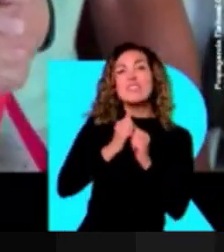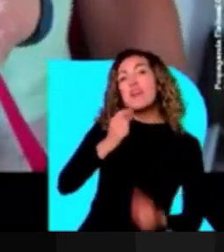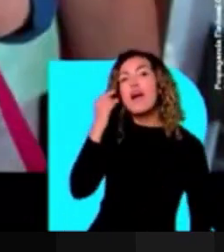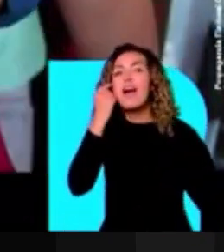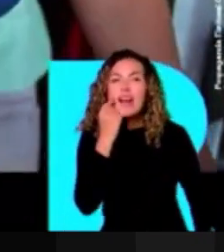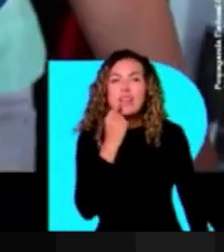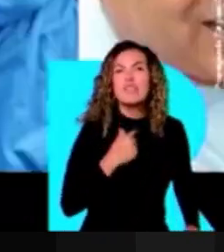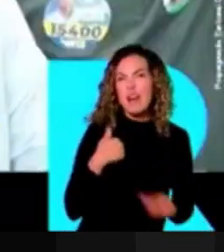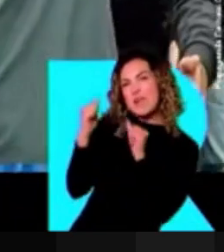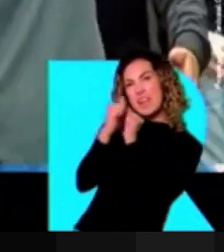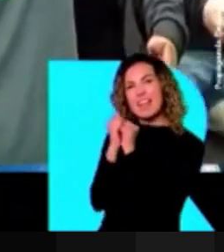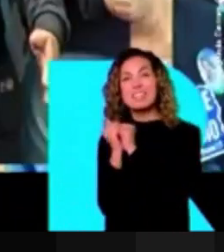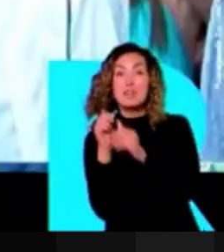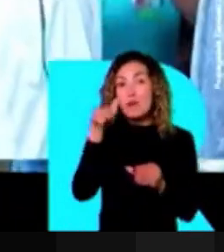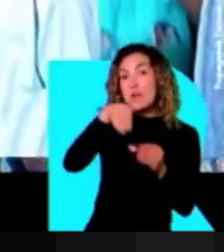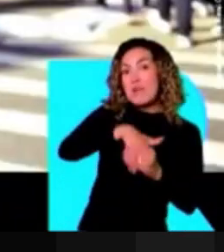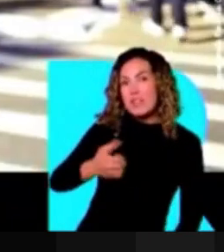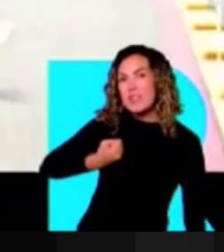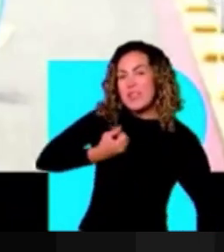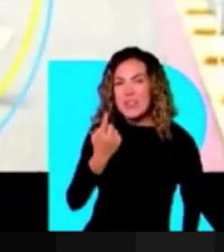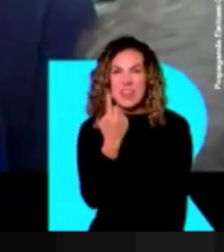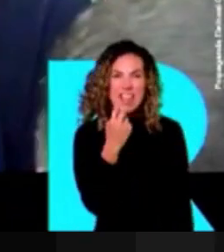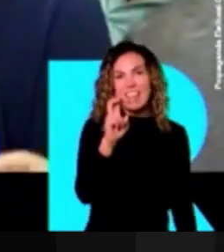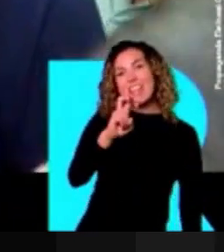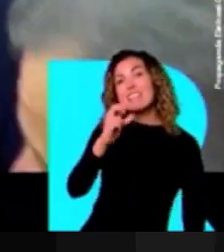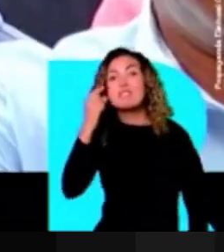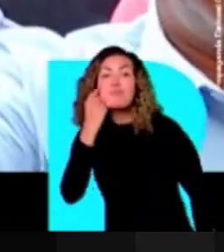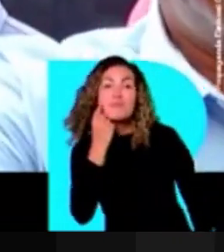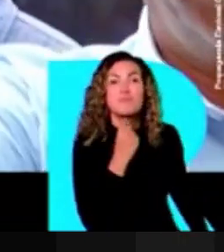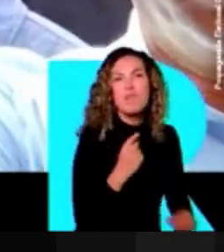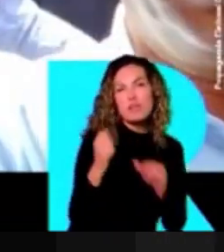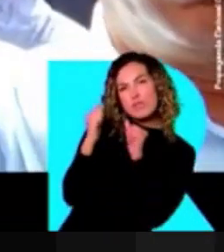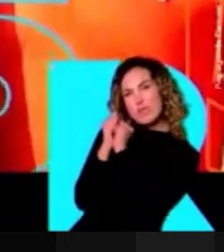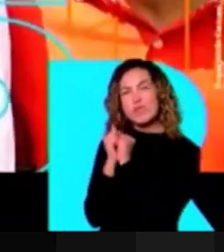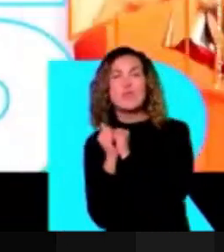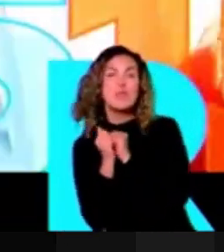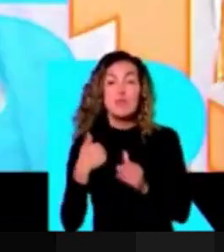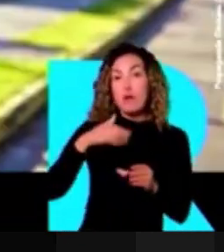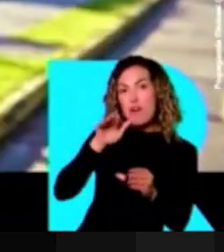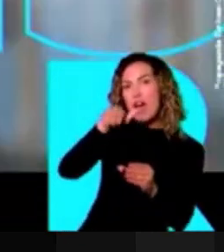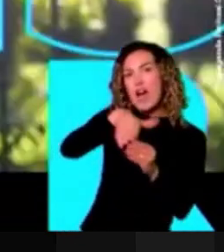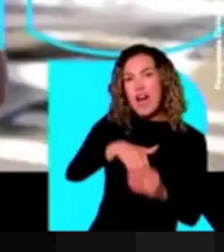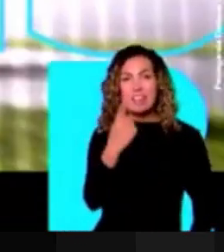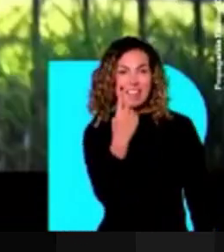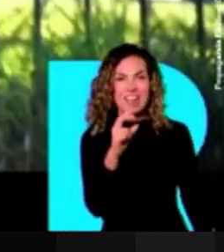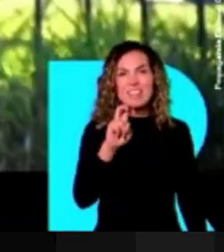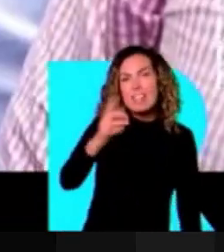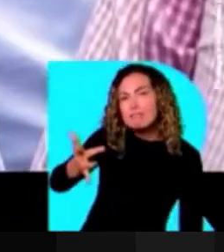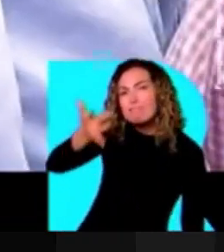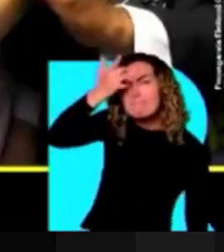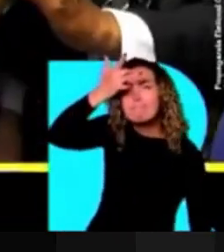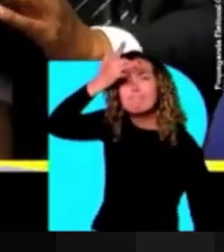turno, tô colado com o Ricardo. Ganhou o primeiro turno. Tô colado com o Ricardo. Ganhou o primeiro turno.